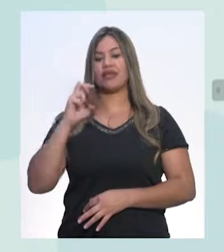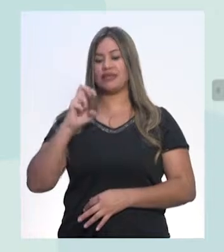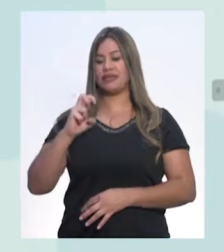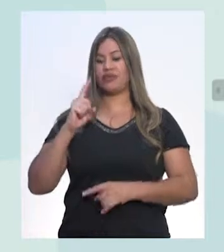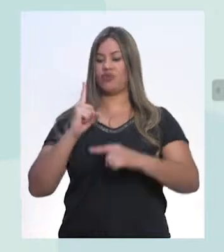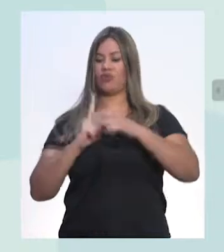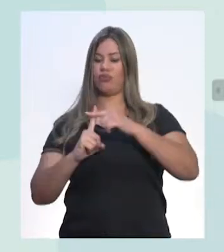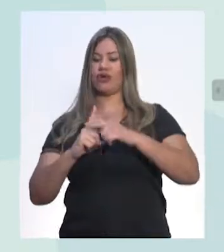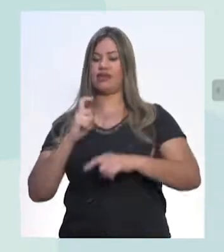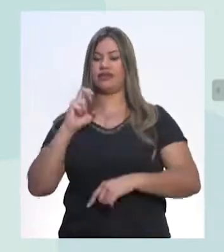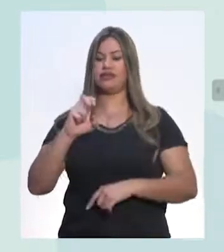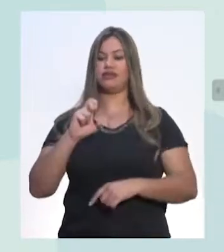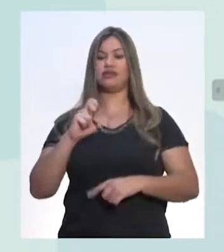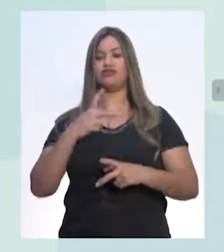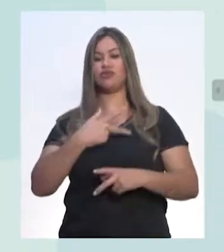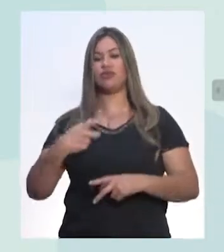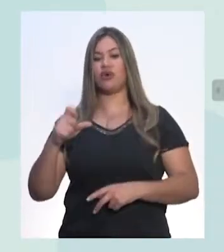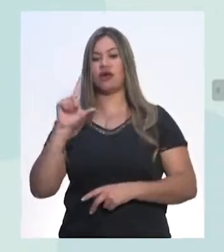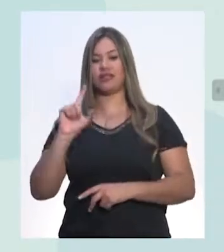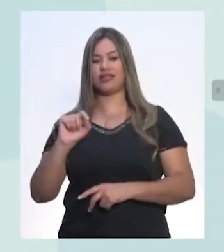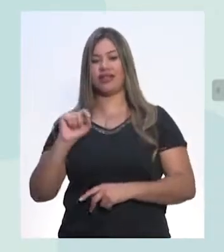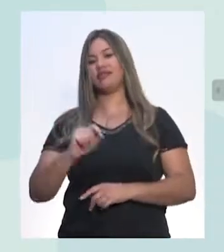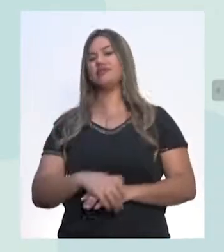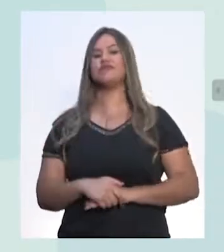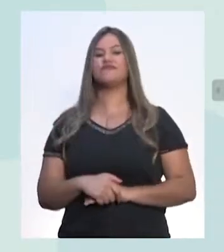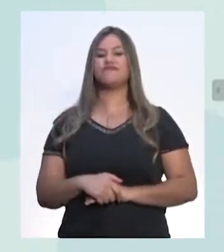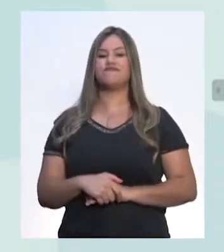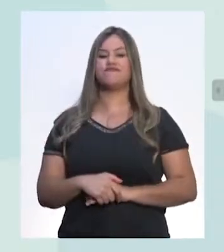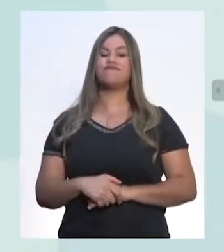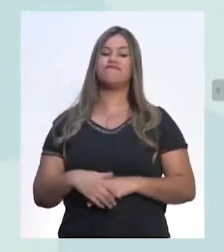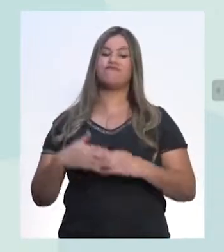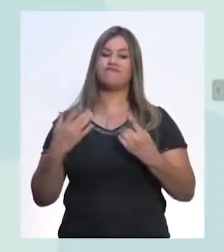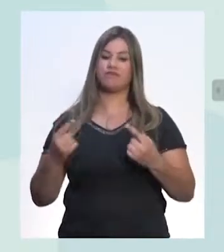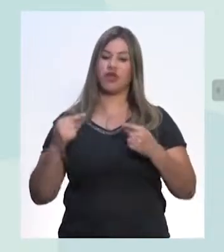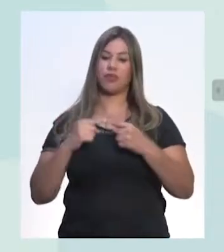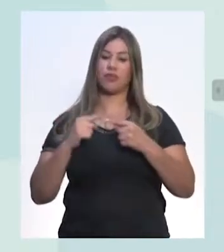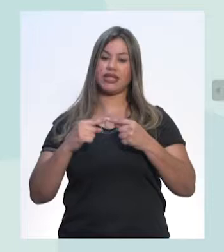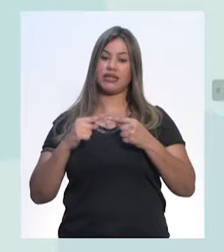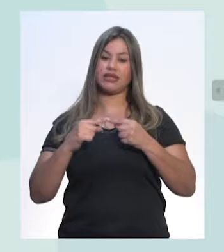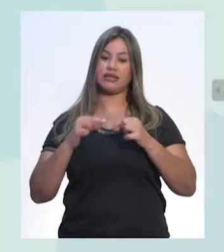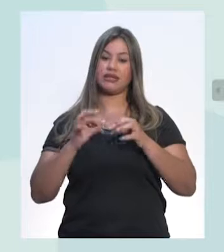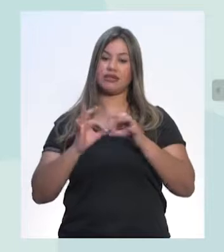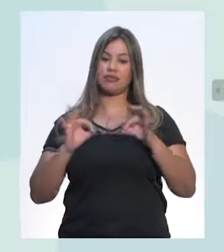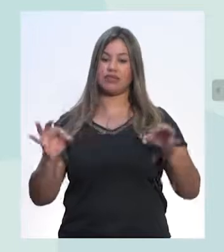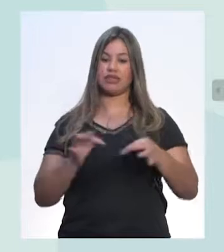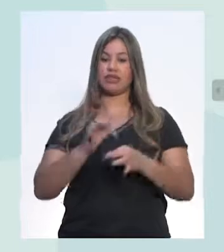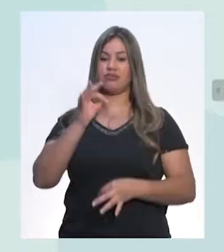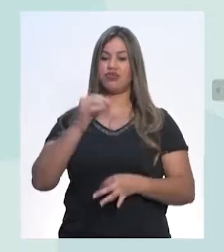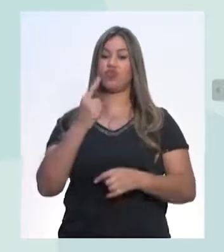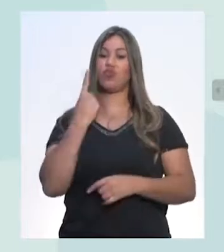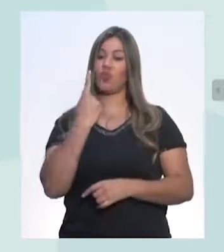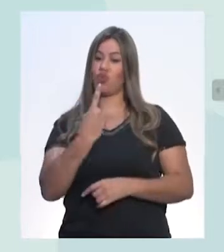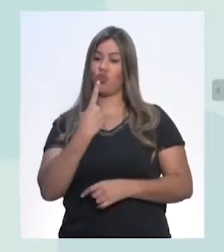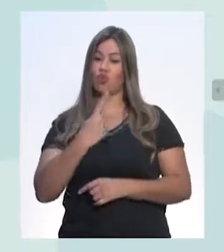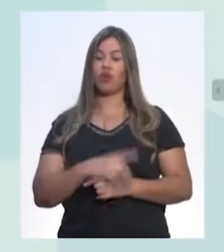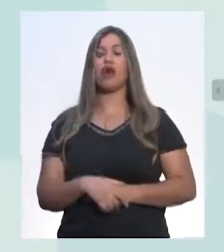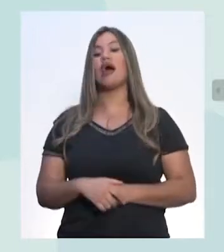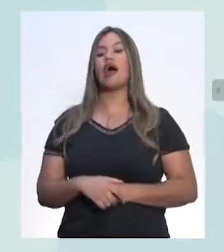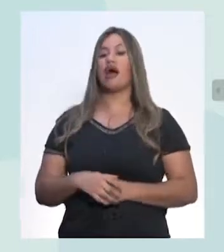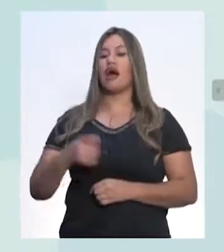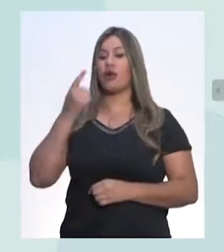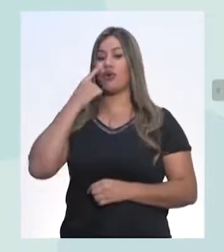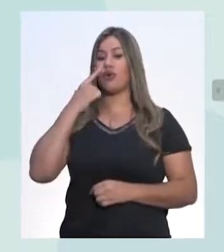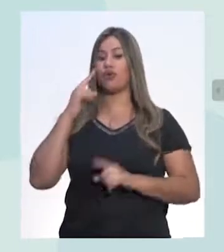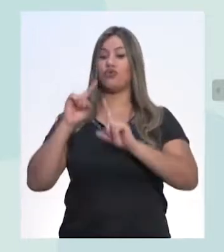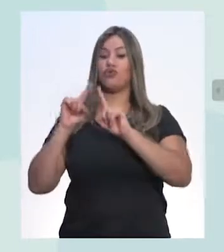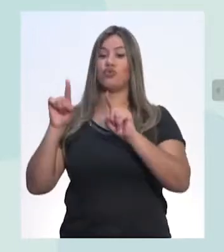10. Então, 2x mais 10. Esse é um perímetro. Agora, o perímetro do